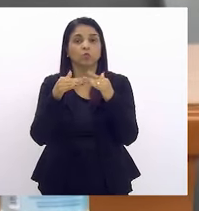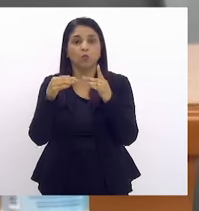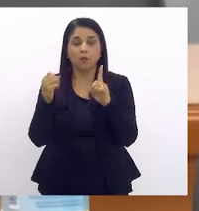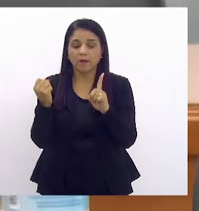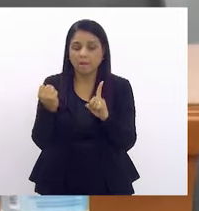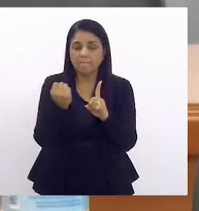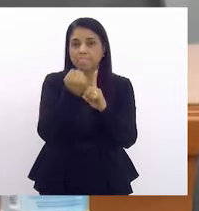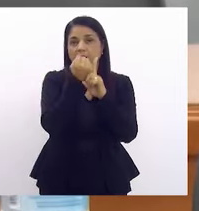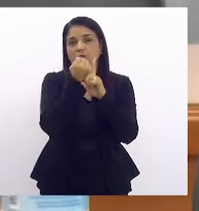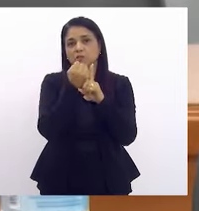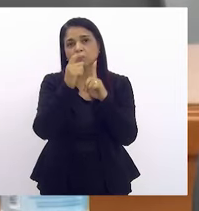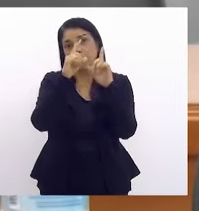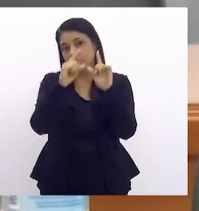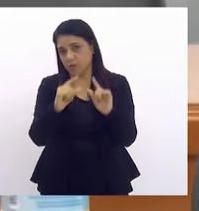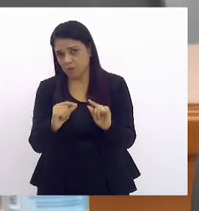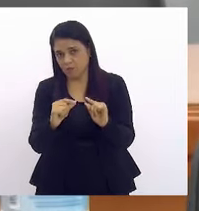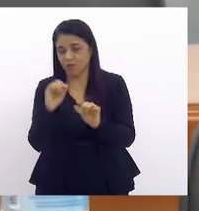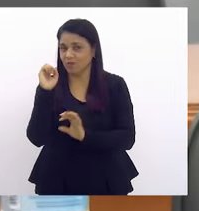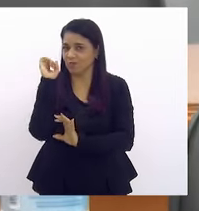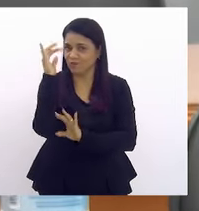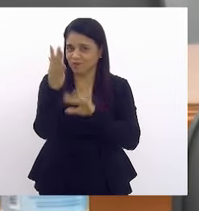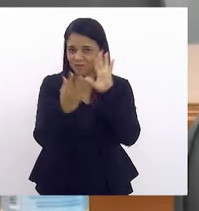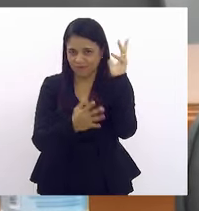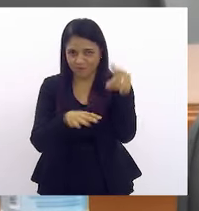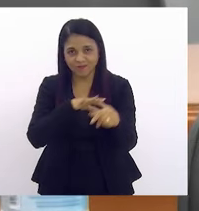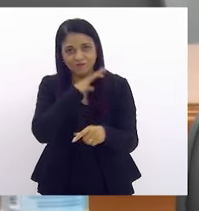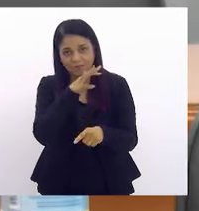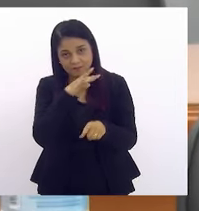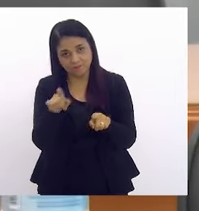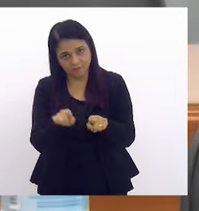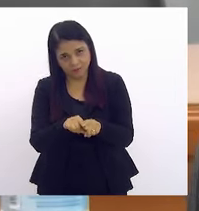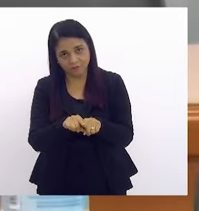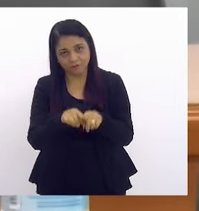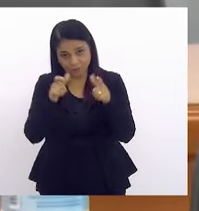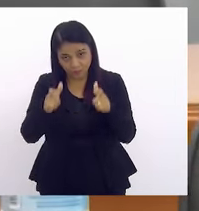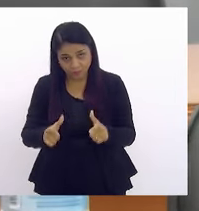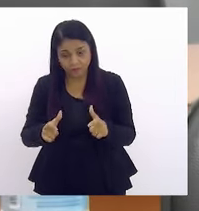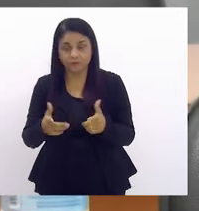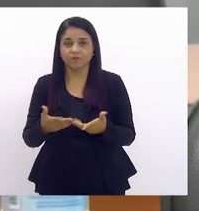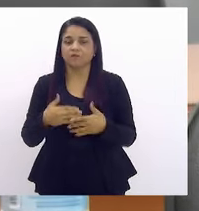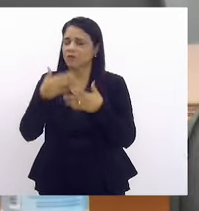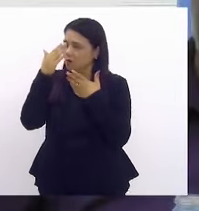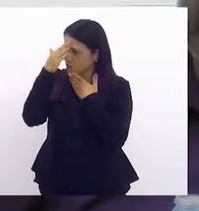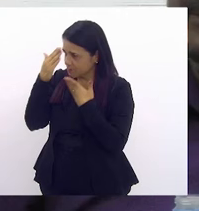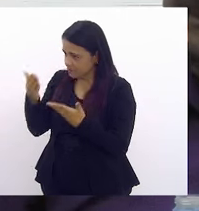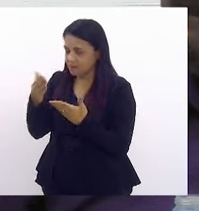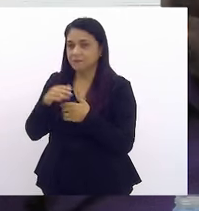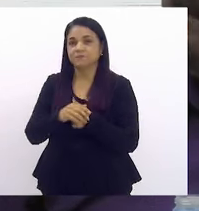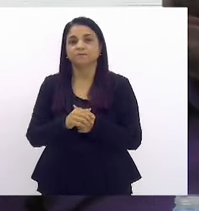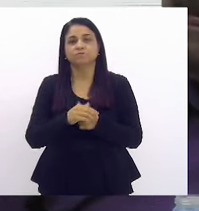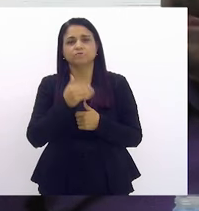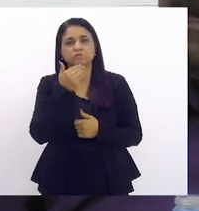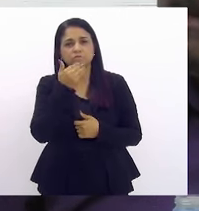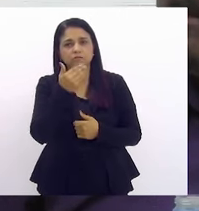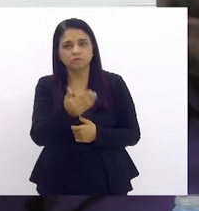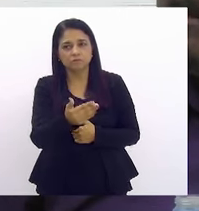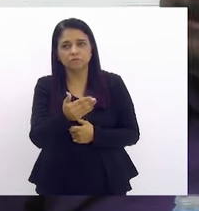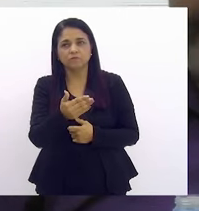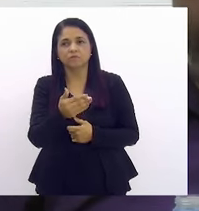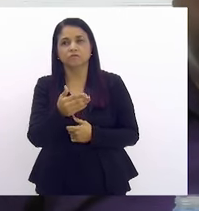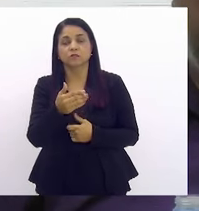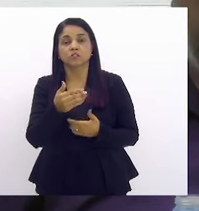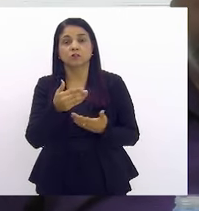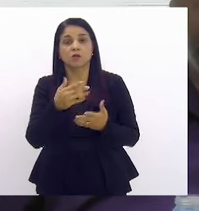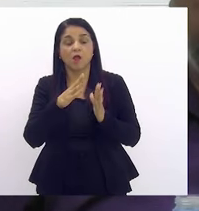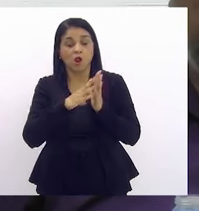possível na fauna e na flora local. Eu acho que... Obrigado, Ricardo. Vamos pedir também, o Guerra, cópia dessa